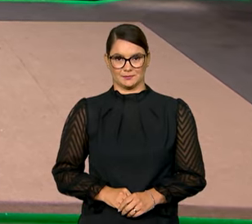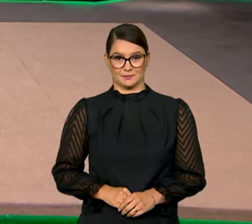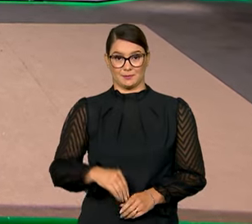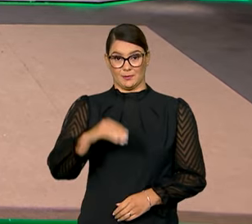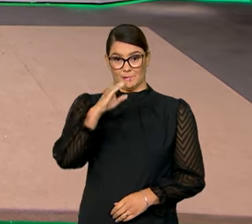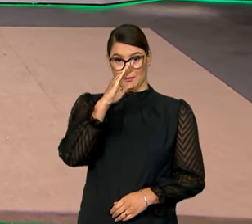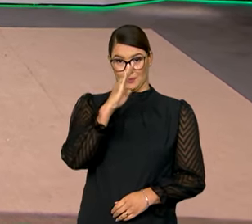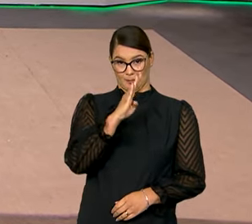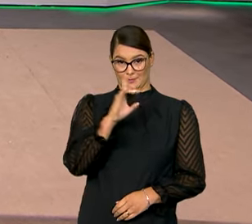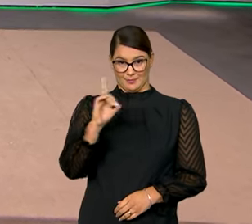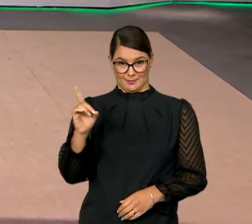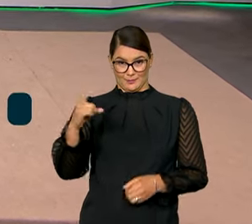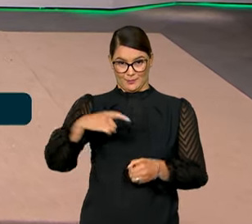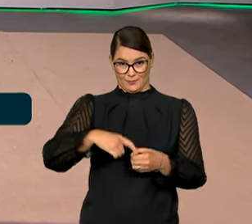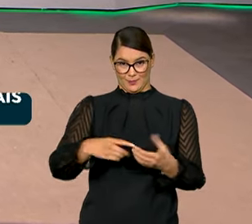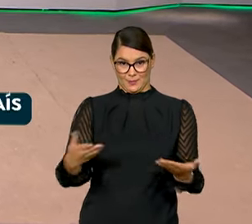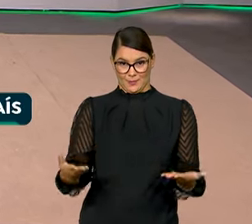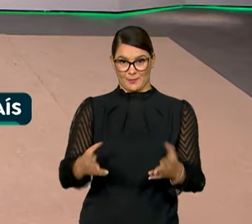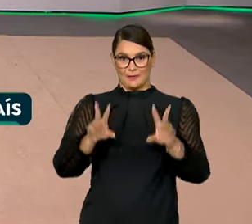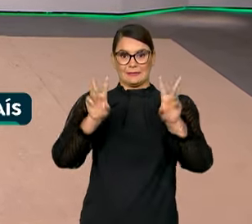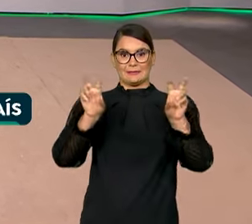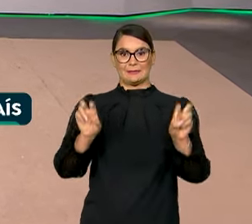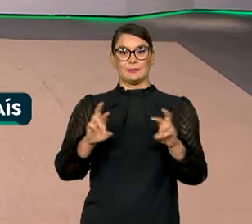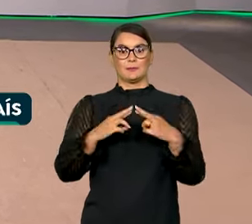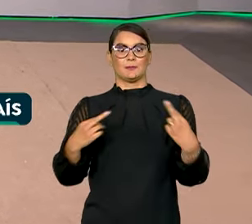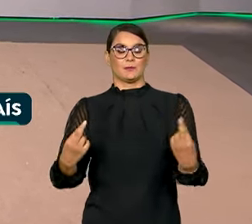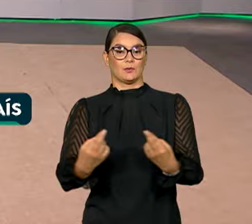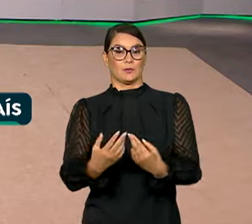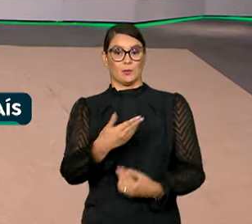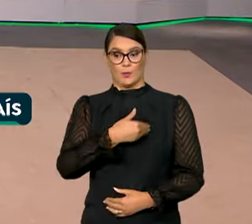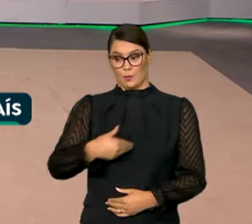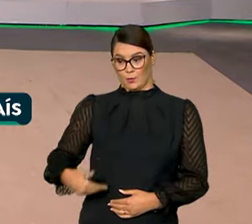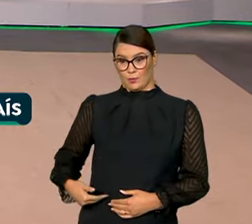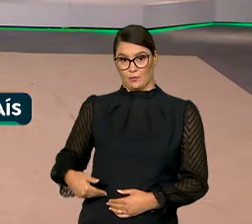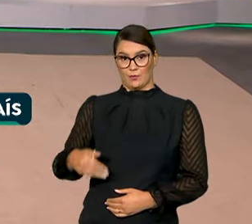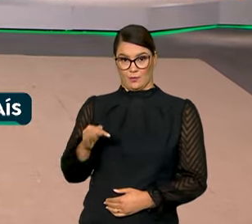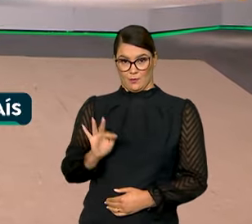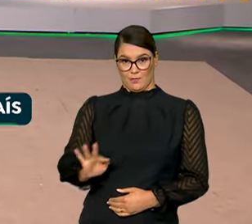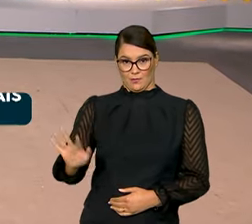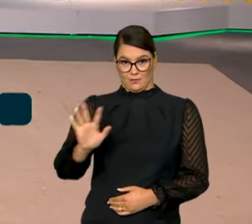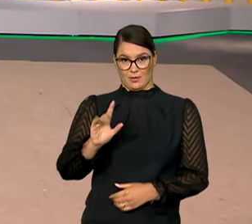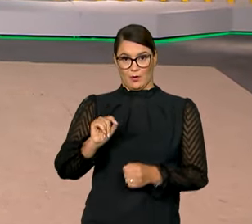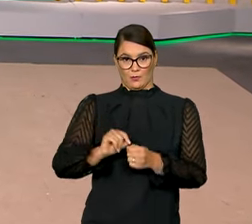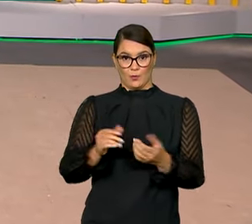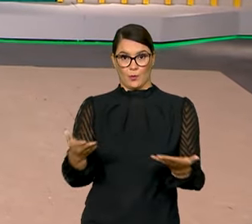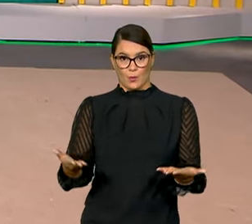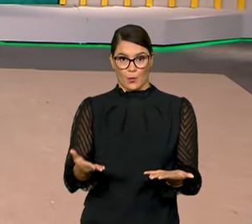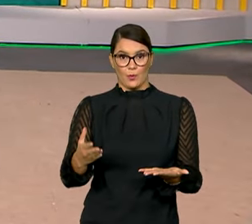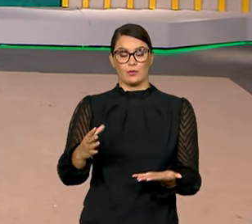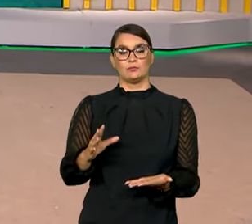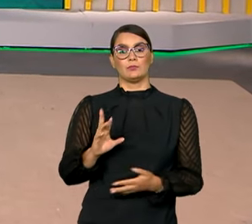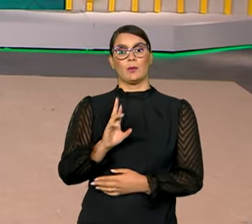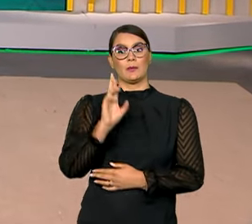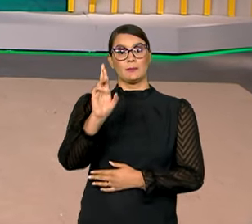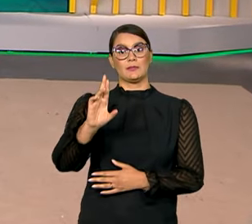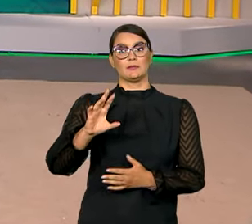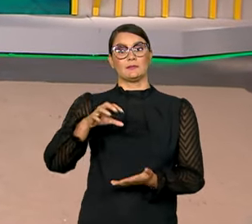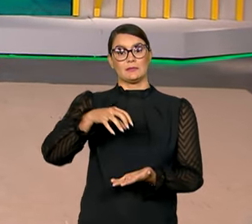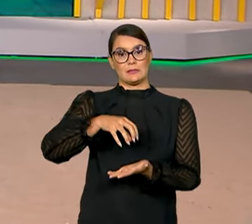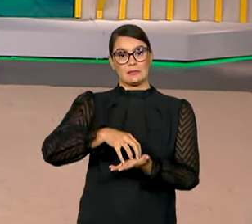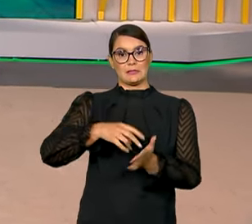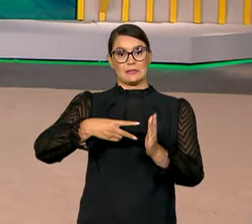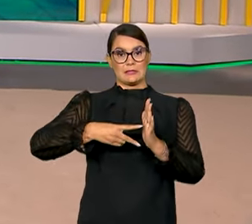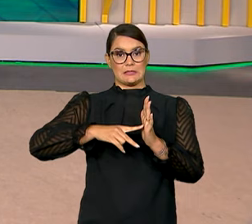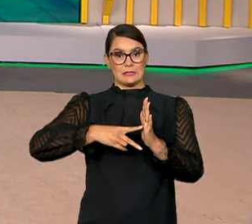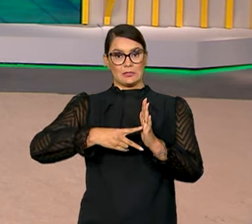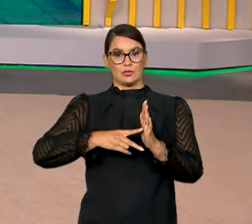O Brasil em Dia já está de volta e vamos tratar de uma reunião que o governo fez hoje com representantes das centrais sindicais para